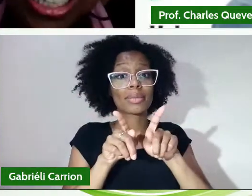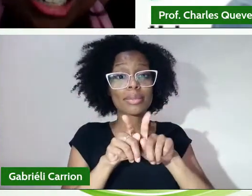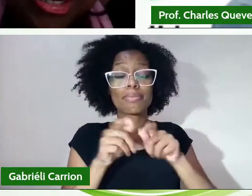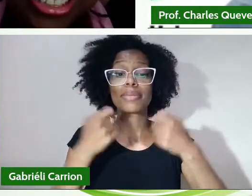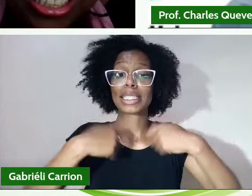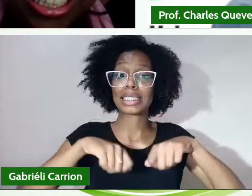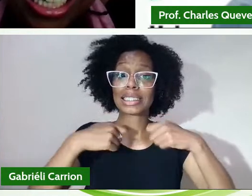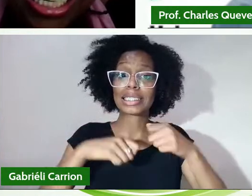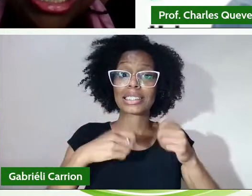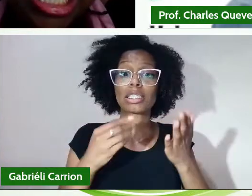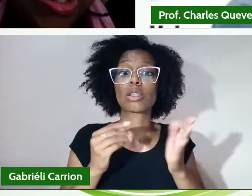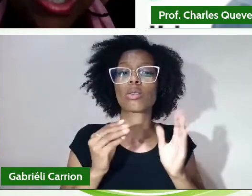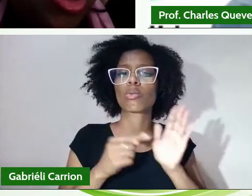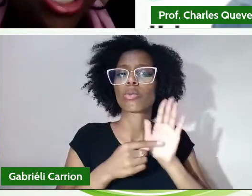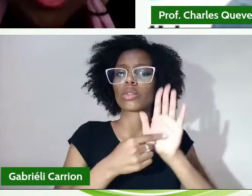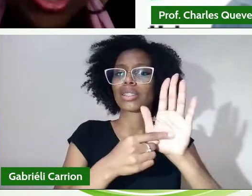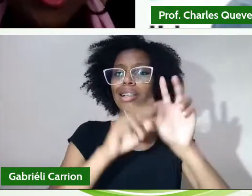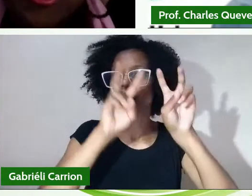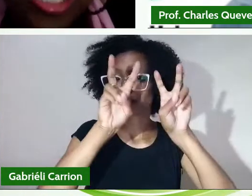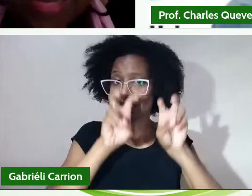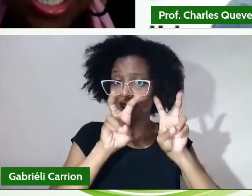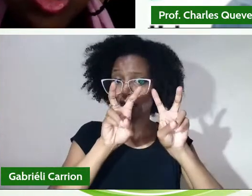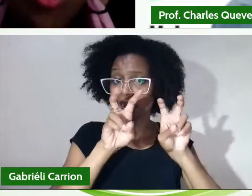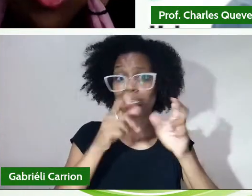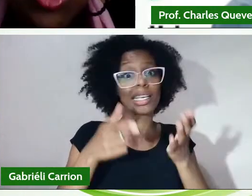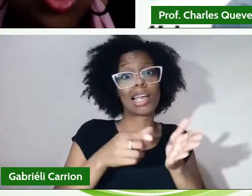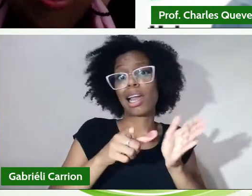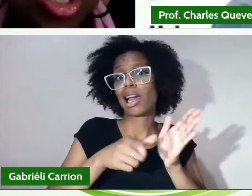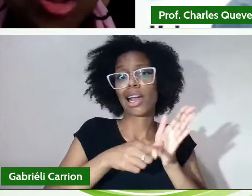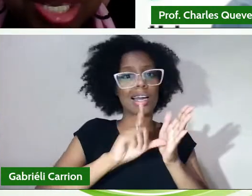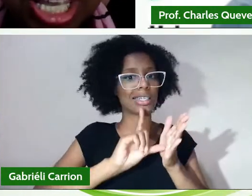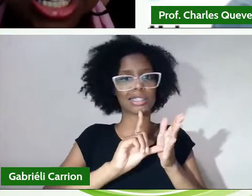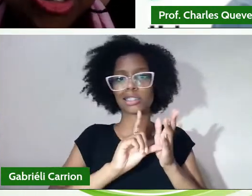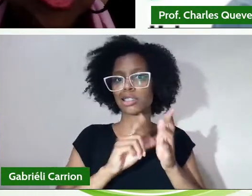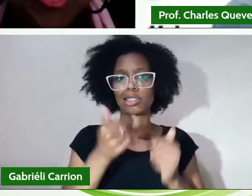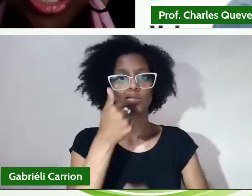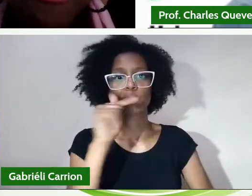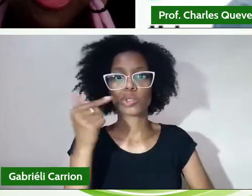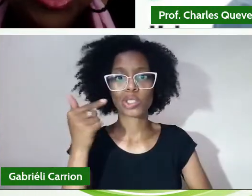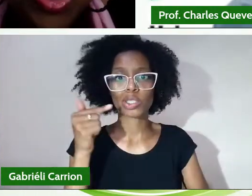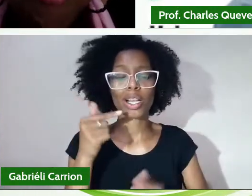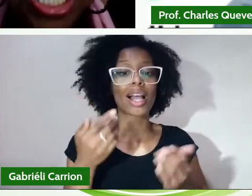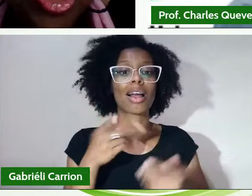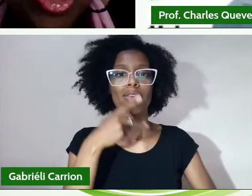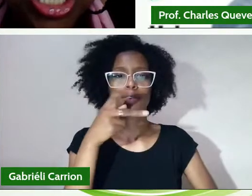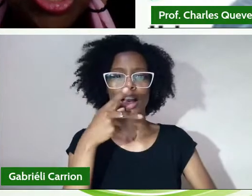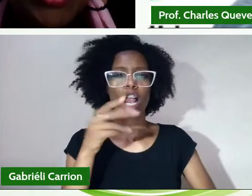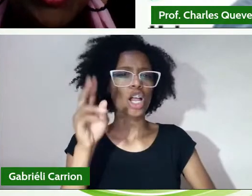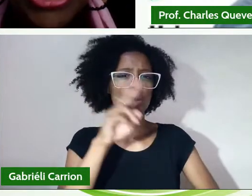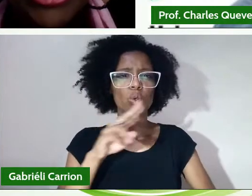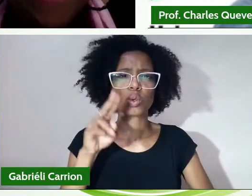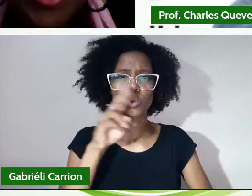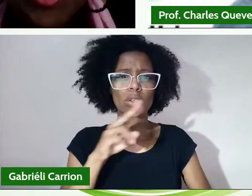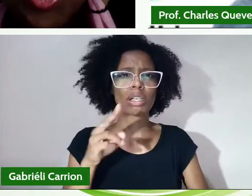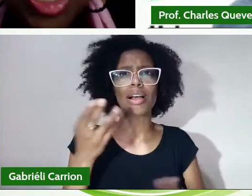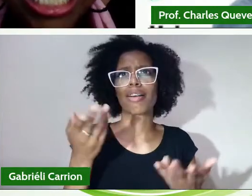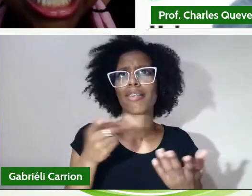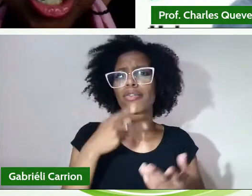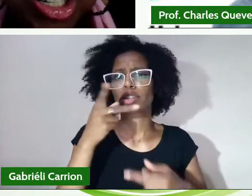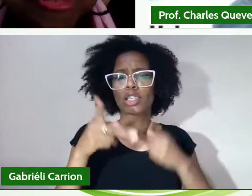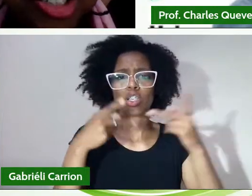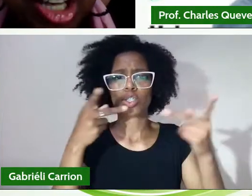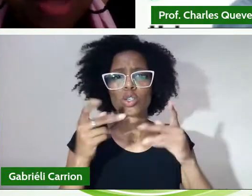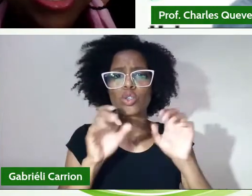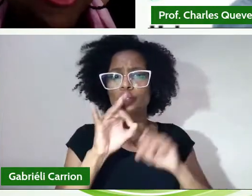não abordava. Então, agora não, eu não vou falar mais sobre o uso do Mentimeter, eu não vou ficar falando somente no que é